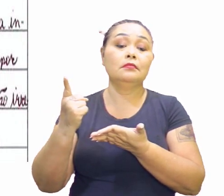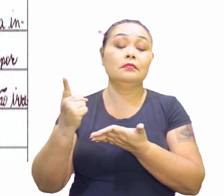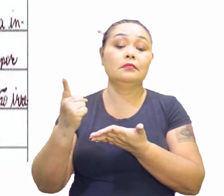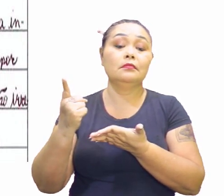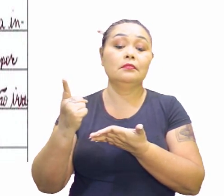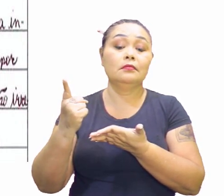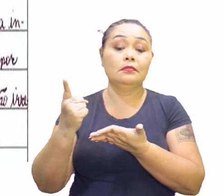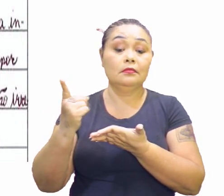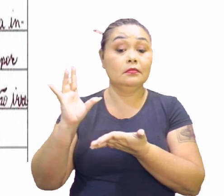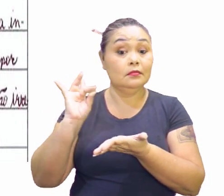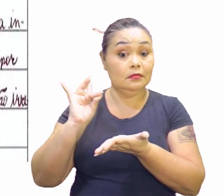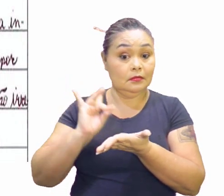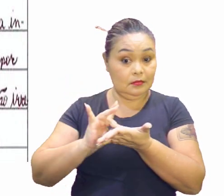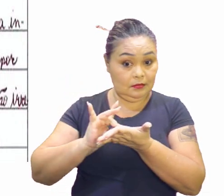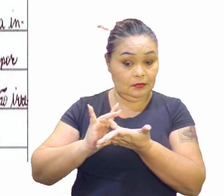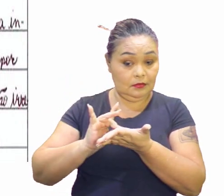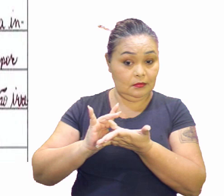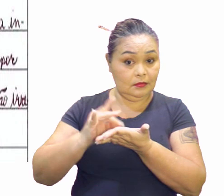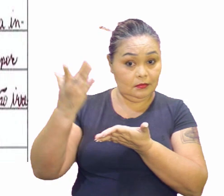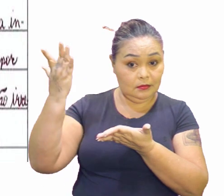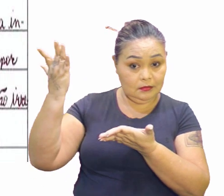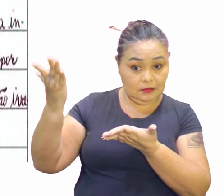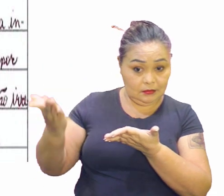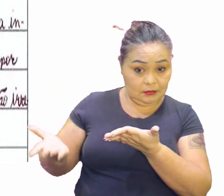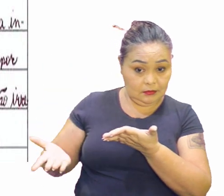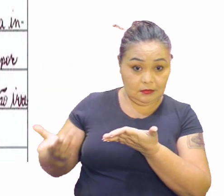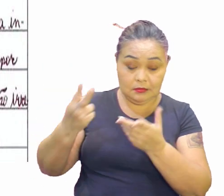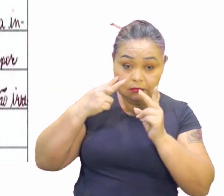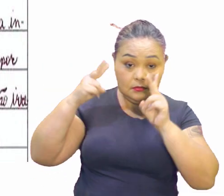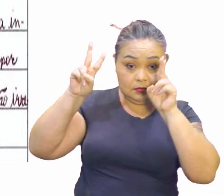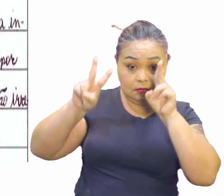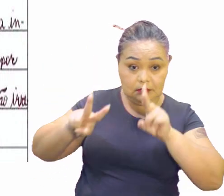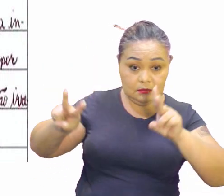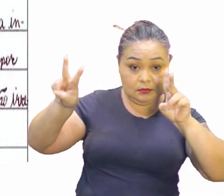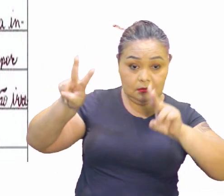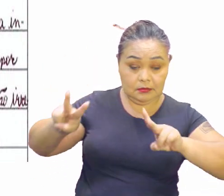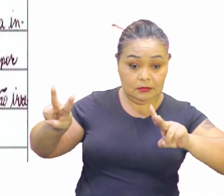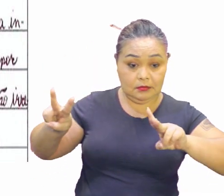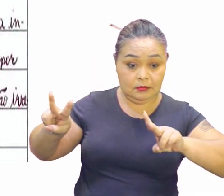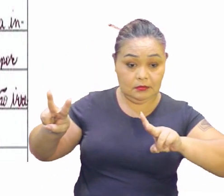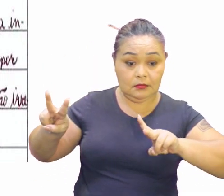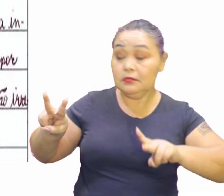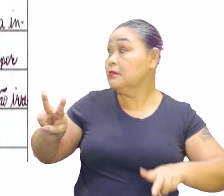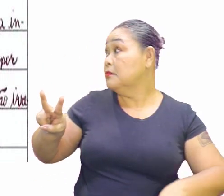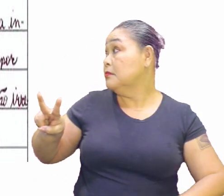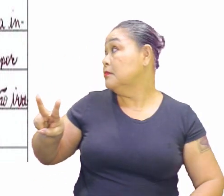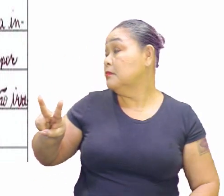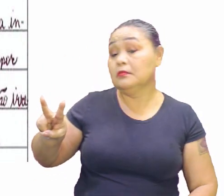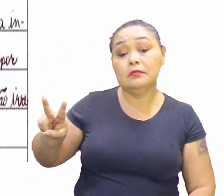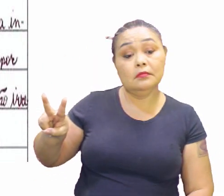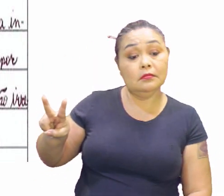a original, tá? Para você visualizar que a gente não tá aqui.